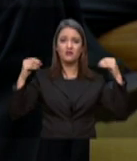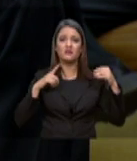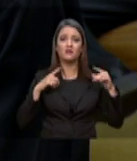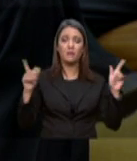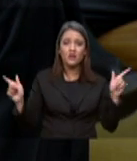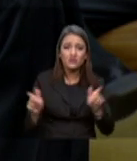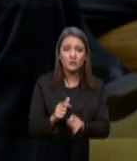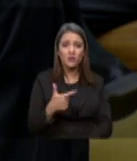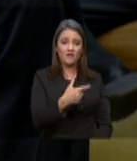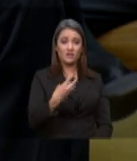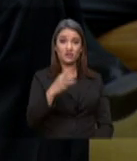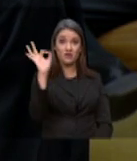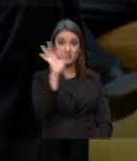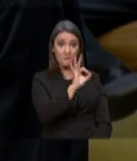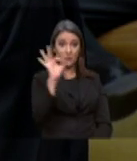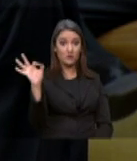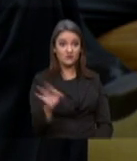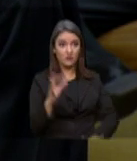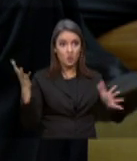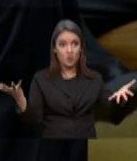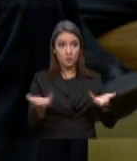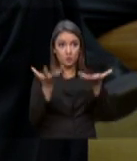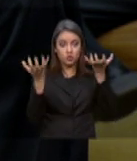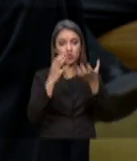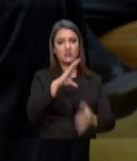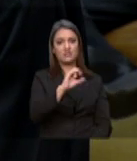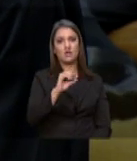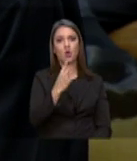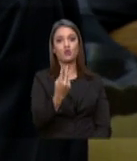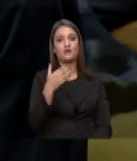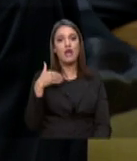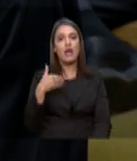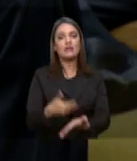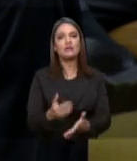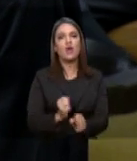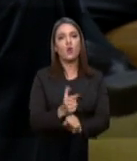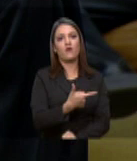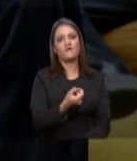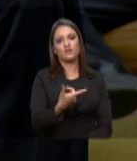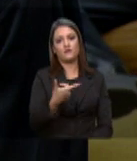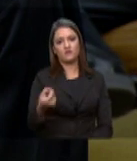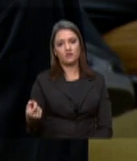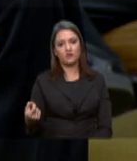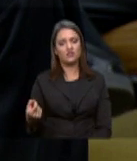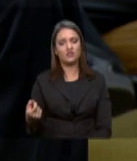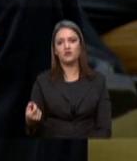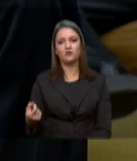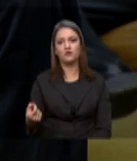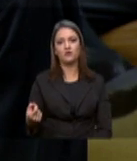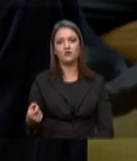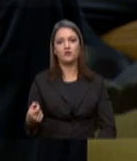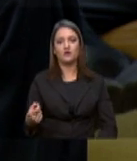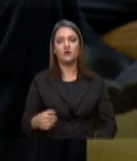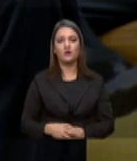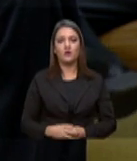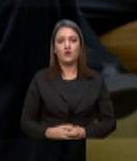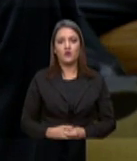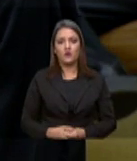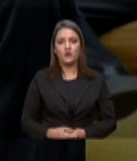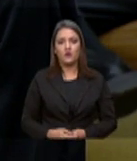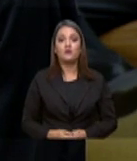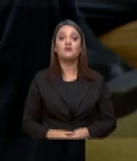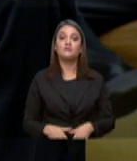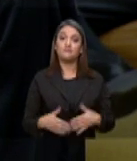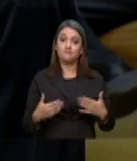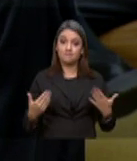de 23% das emissões até 2020, como havia sido estipulado. Foi